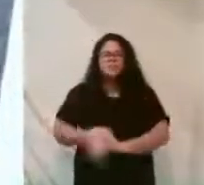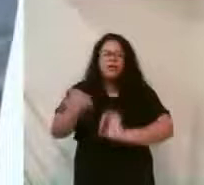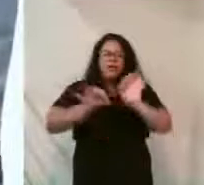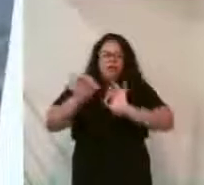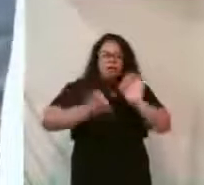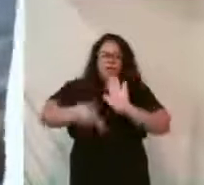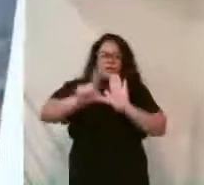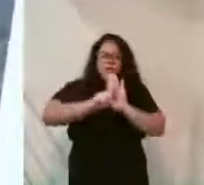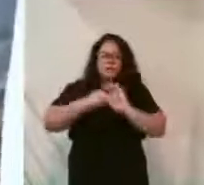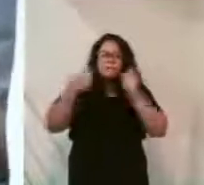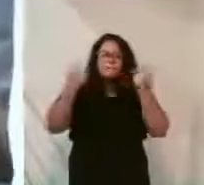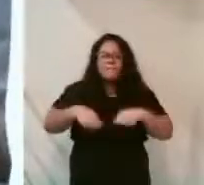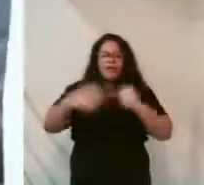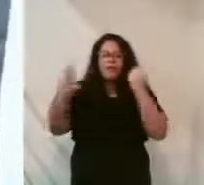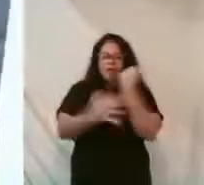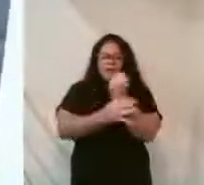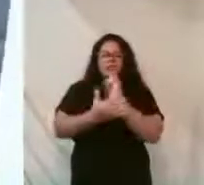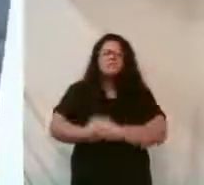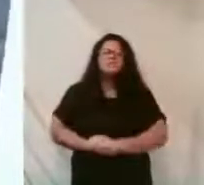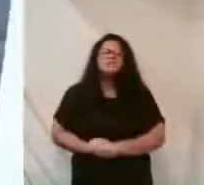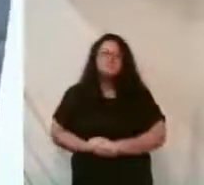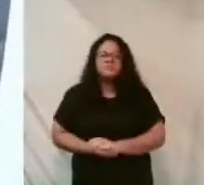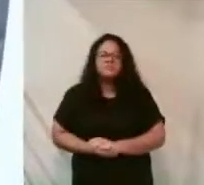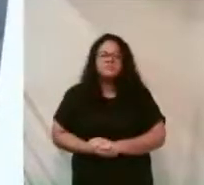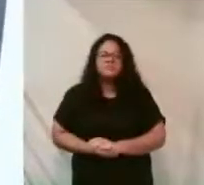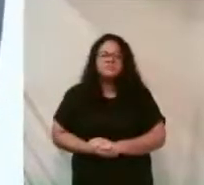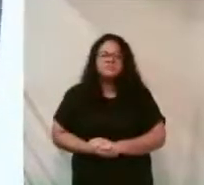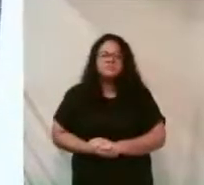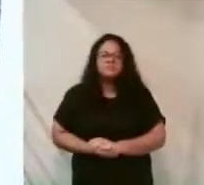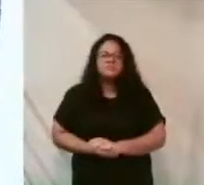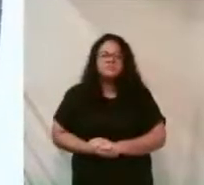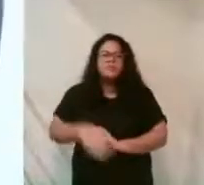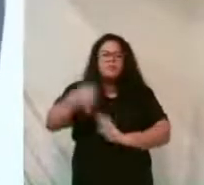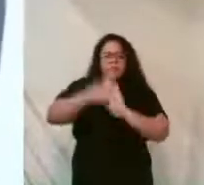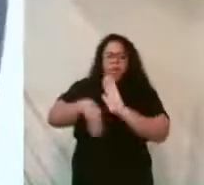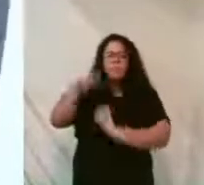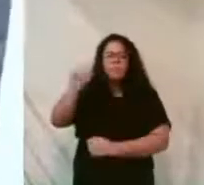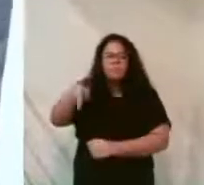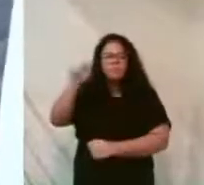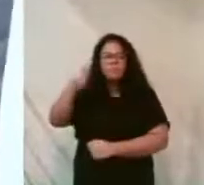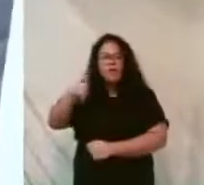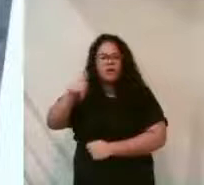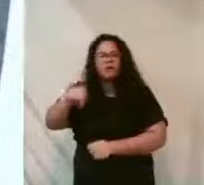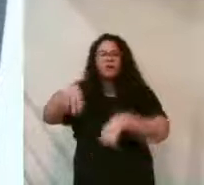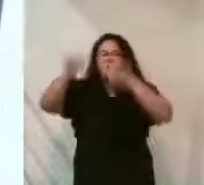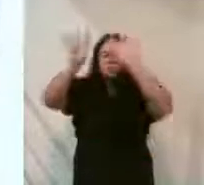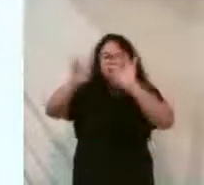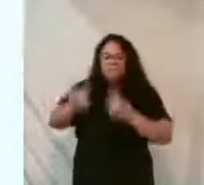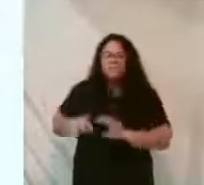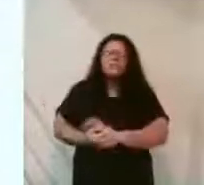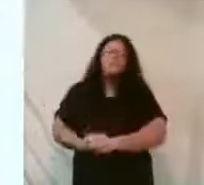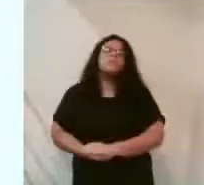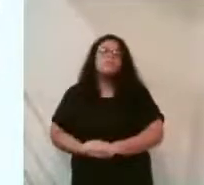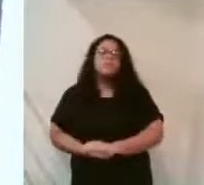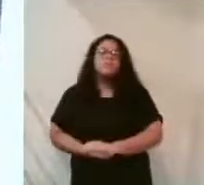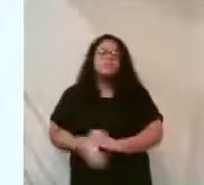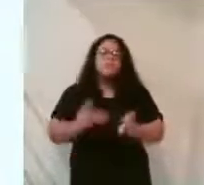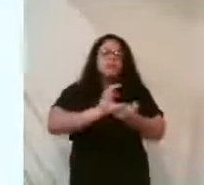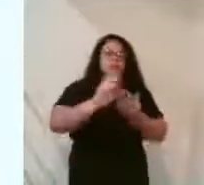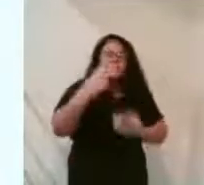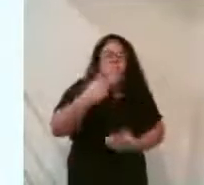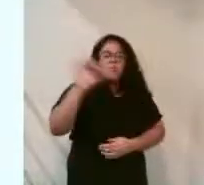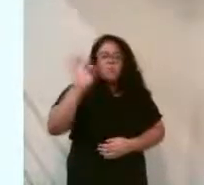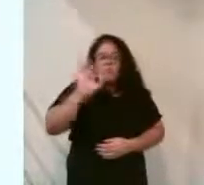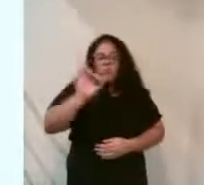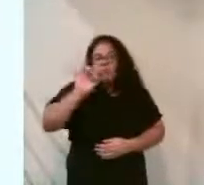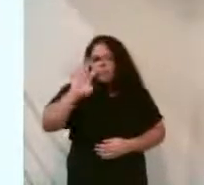lei que garanta uma previdência especial para os catadores e catadoras de materiais recicláveis, contribuindo com apenas 2% do nosso salário. Ou